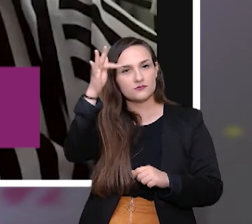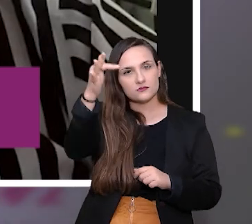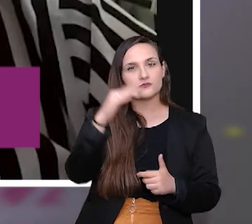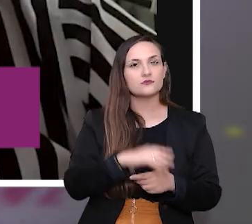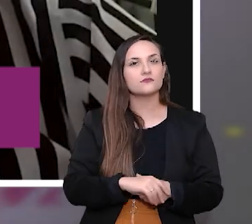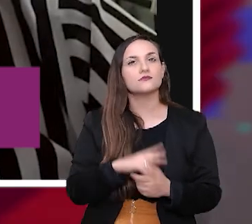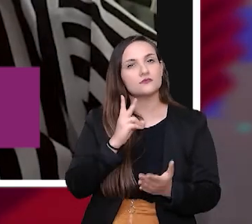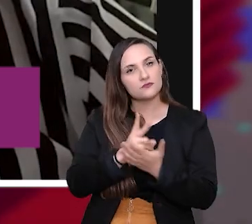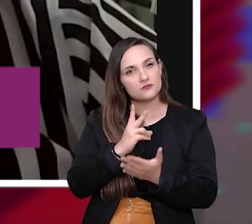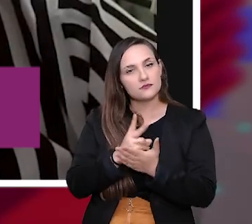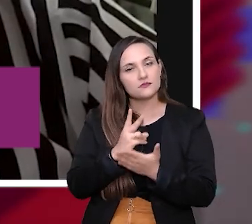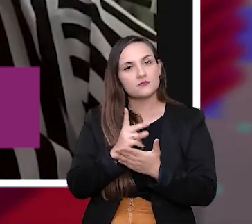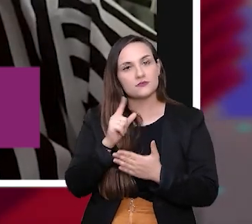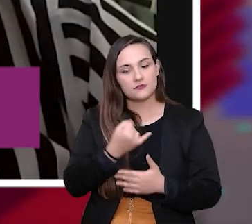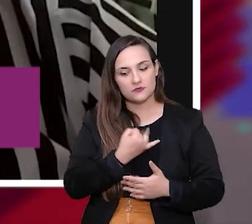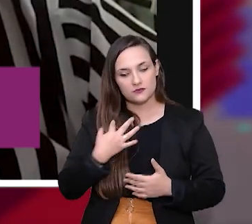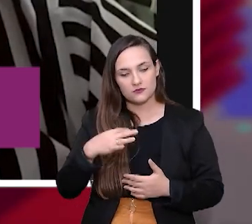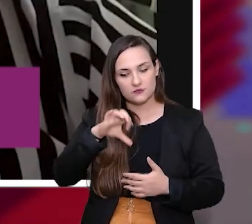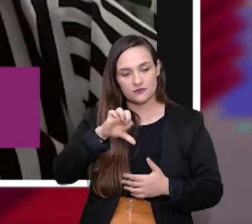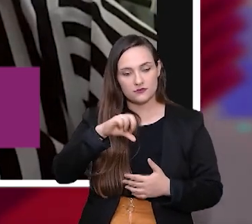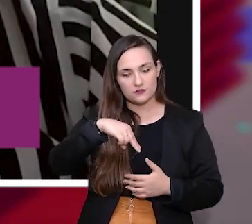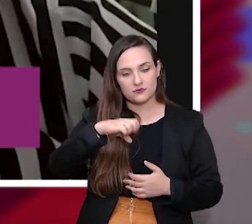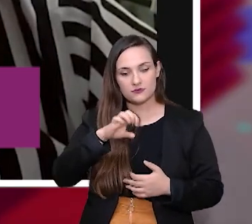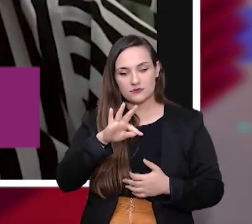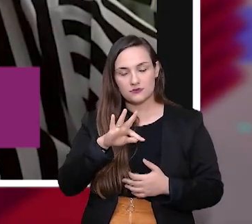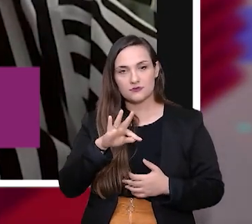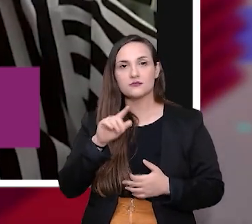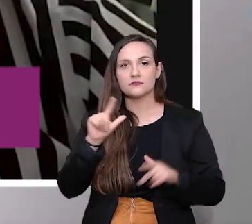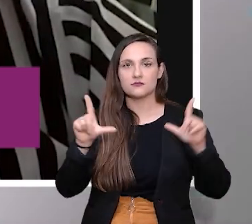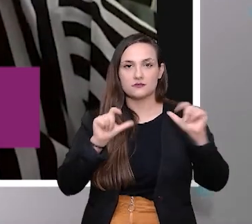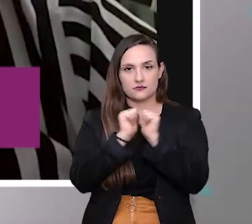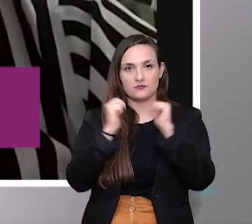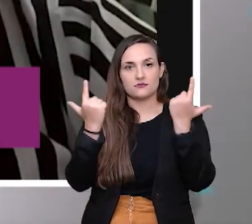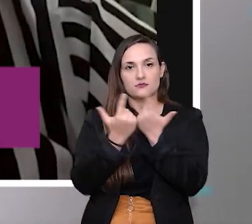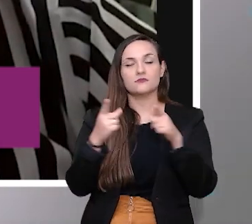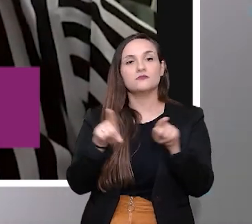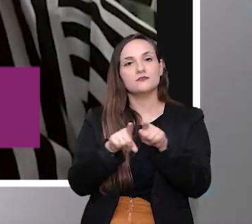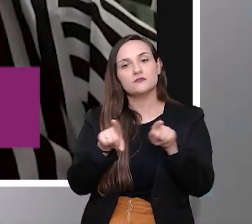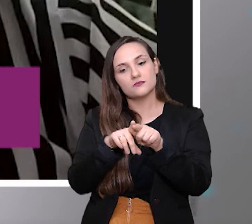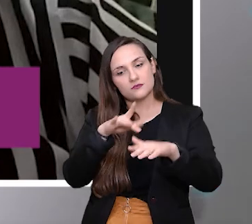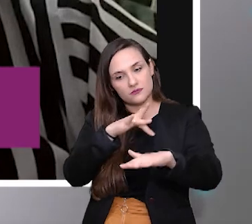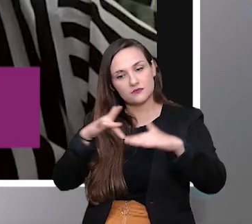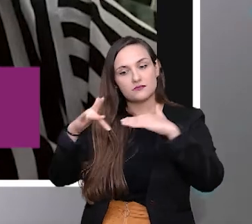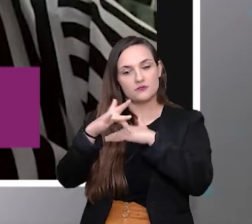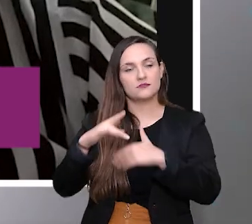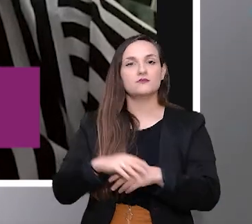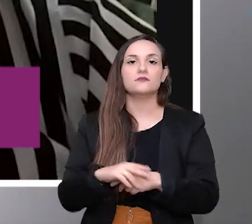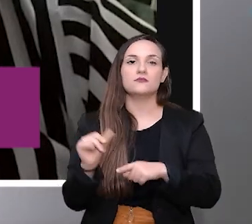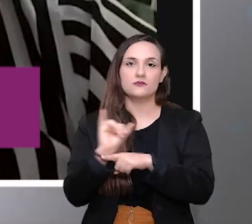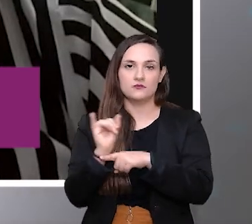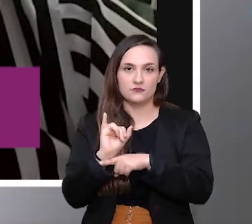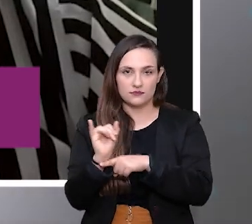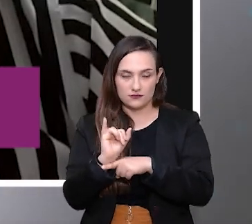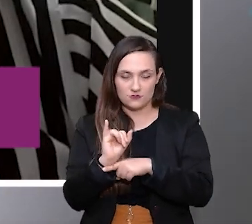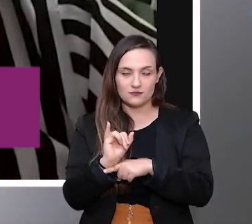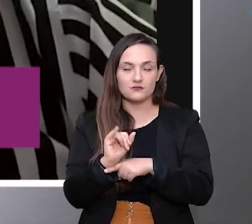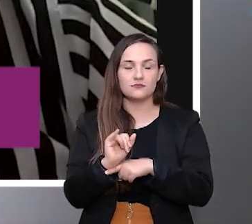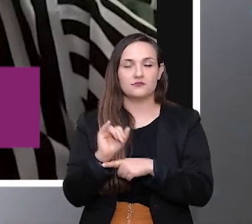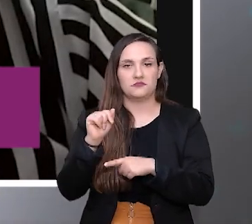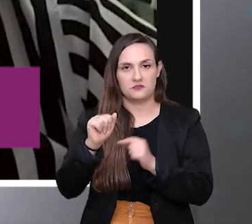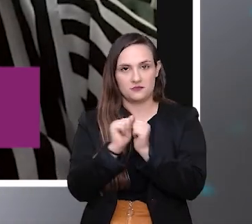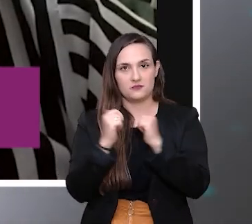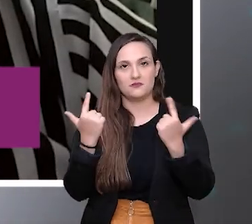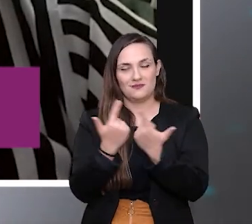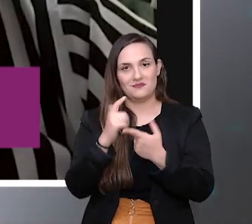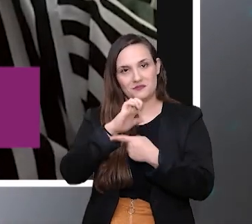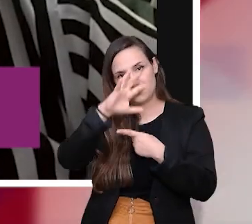Perspectiva vai ao ar pelo canal 9 da NET na TV Alemes, também nos canais digitais da TV Legislativa de Mato